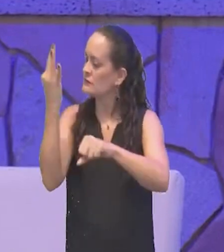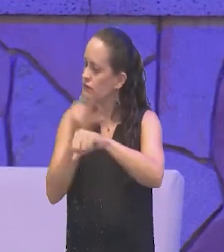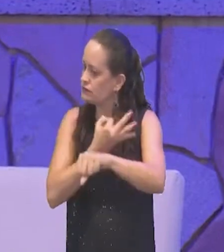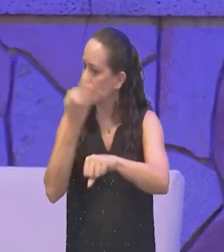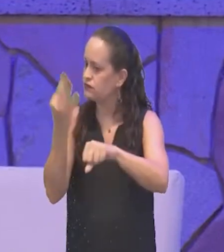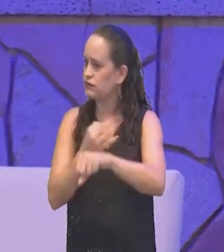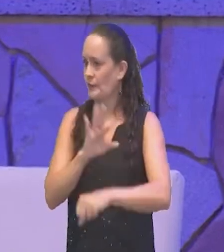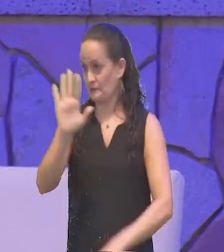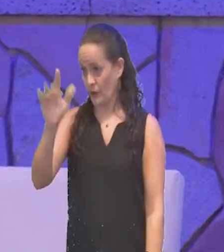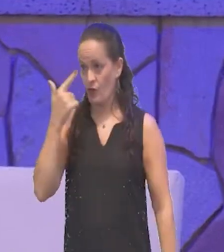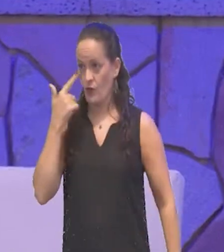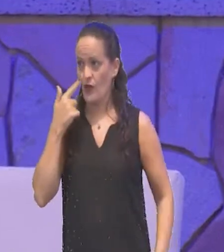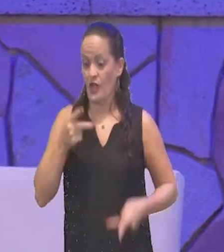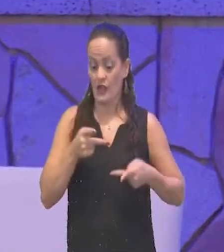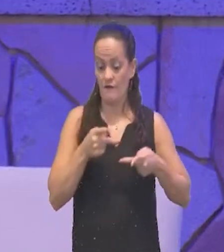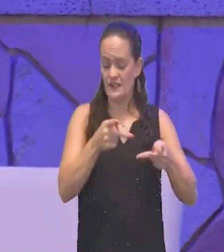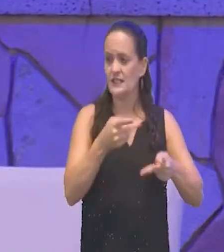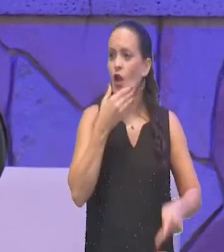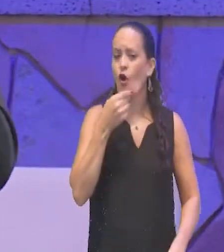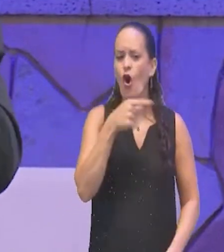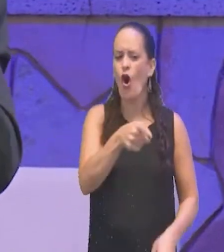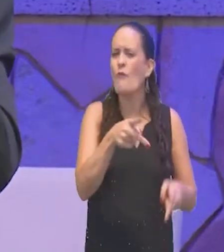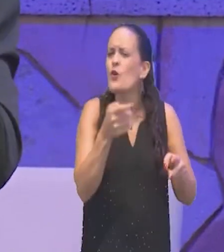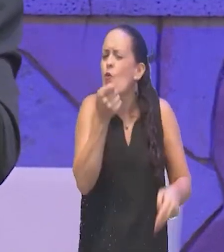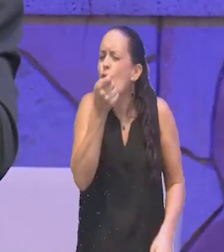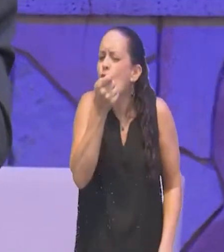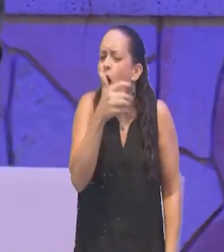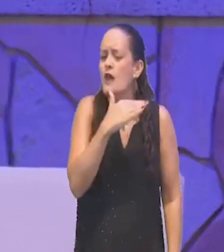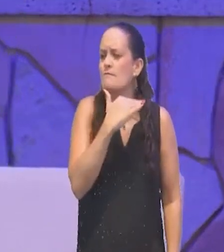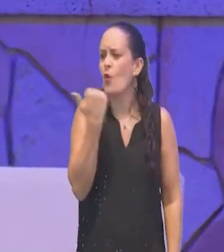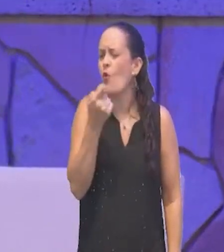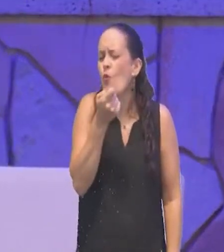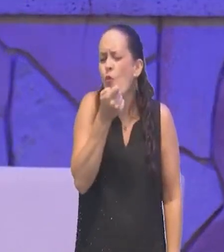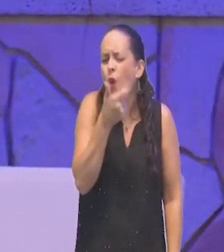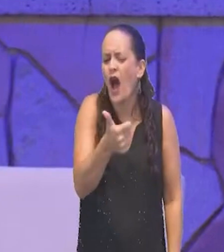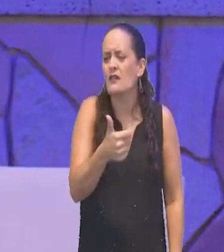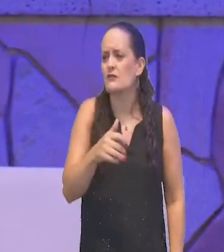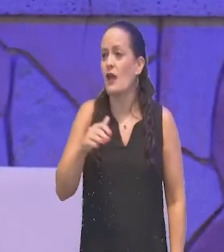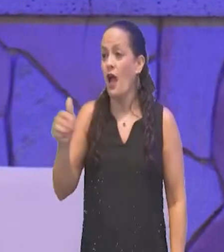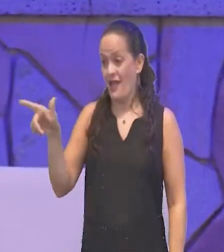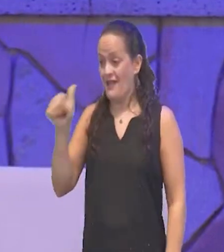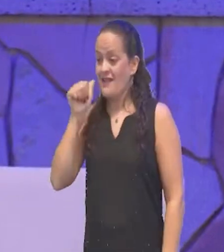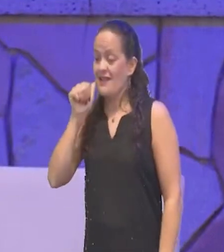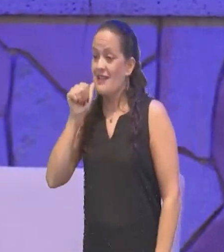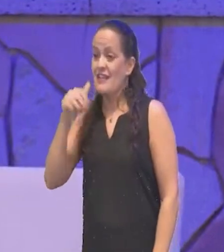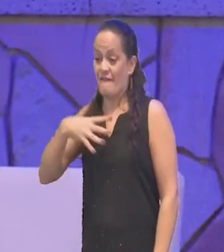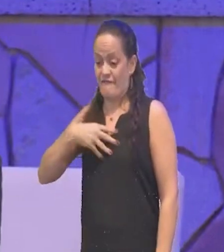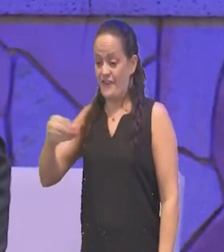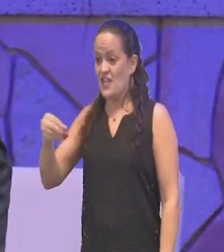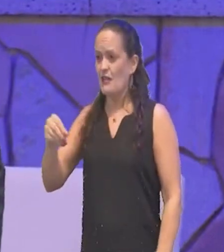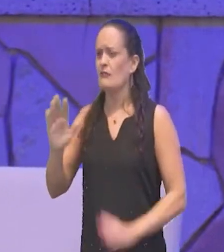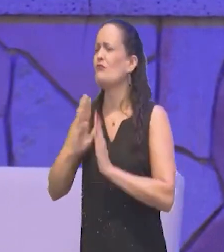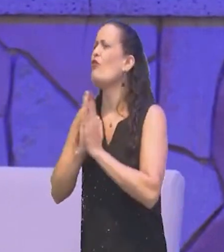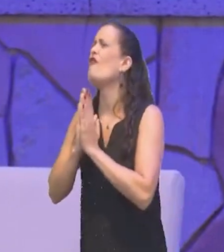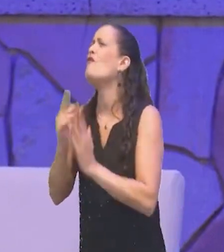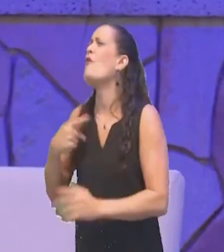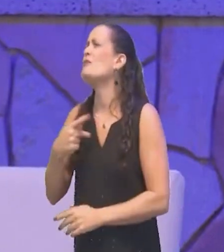num estado terminal, e a sua filha disse para mim: pastor, por favor, vá lá, vai conversar com o papai,